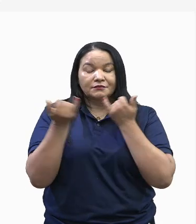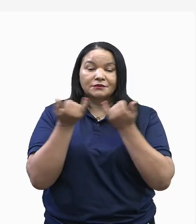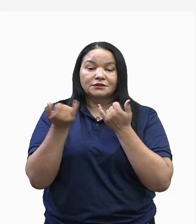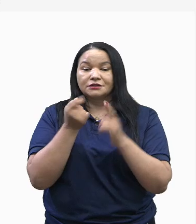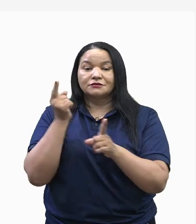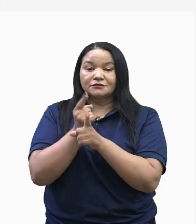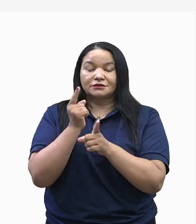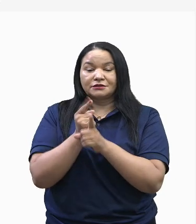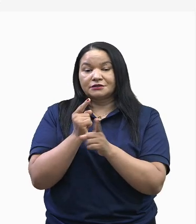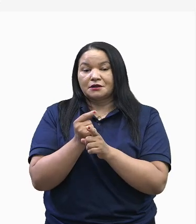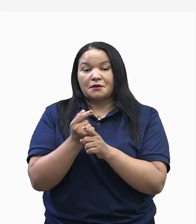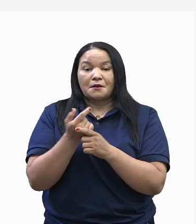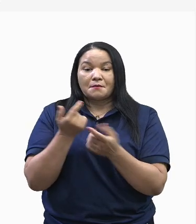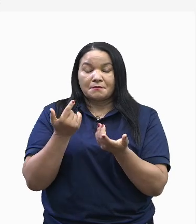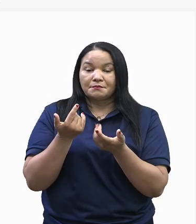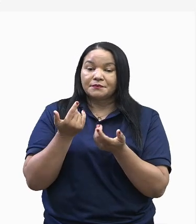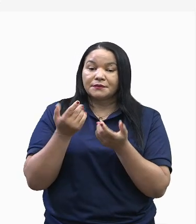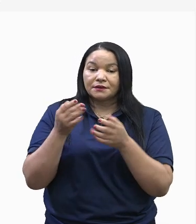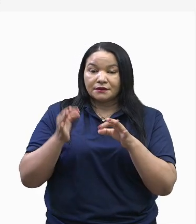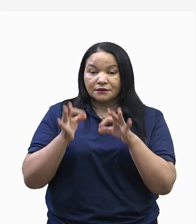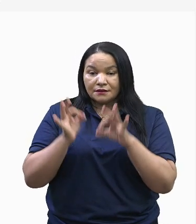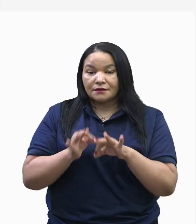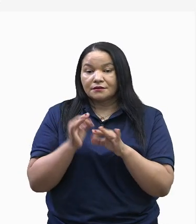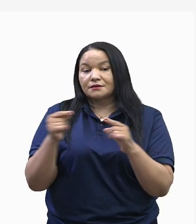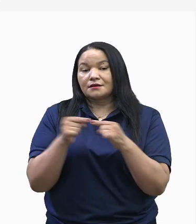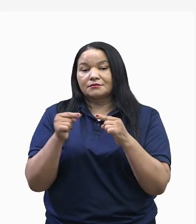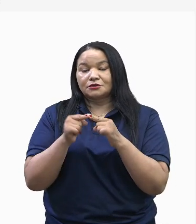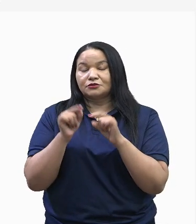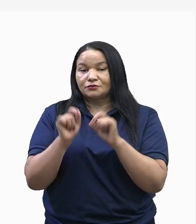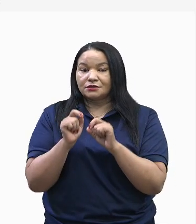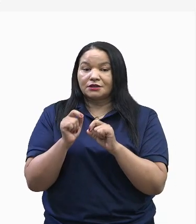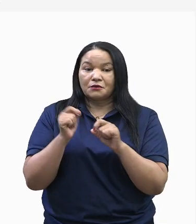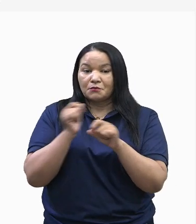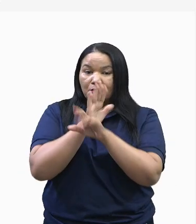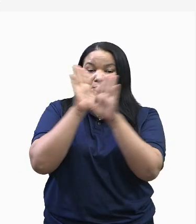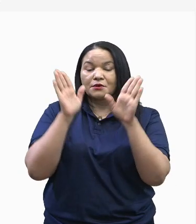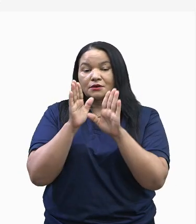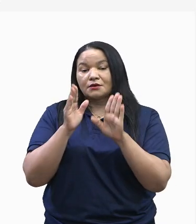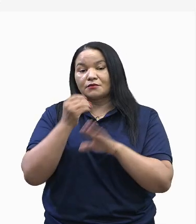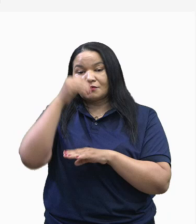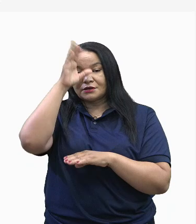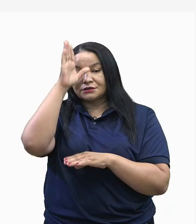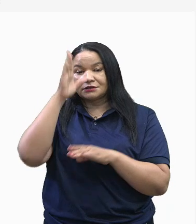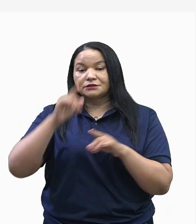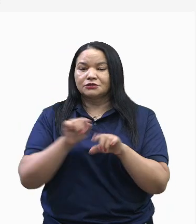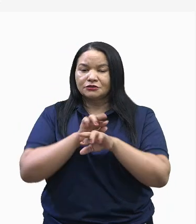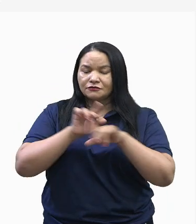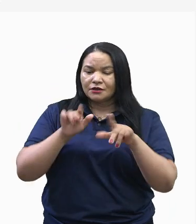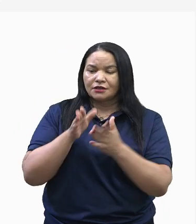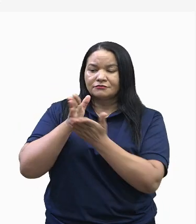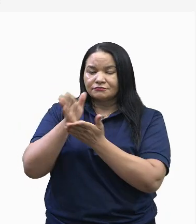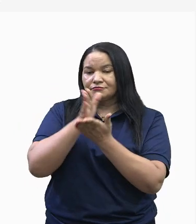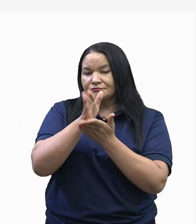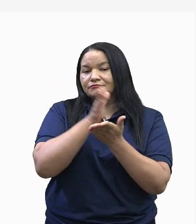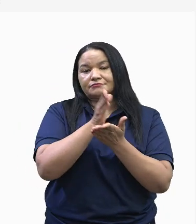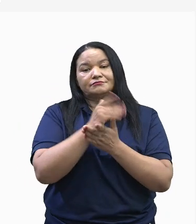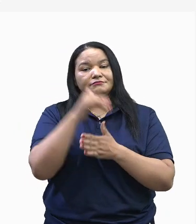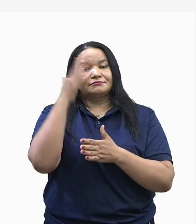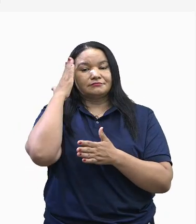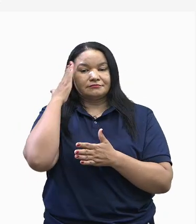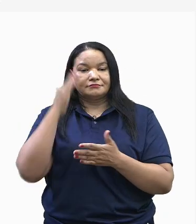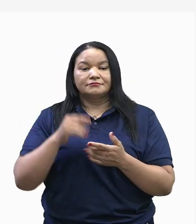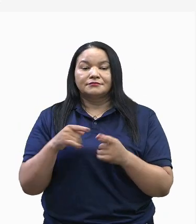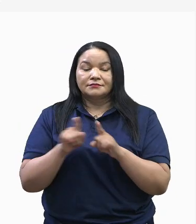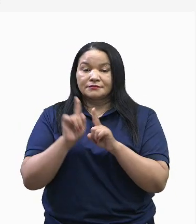prática e interativa, o que contribui para ampliar o conhecimento em diferentes áreas do saber.